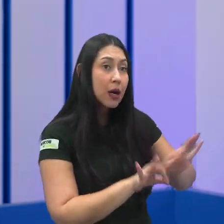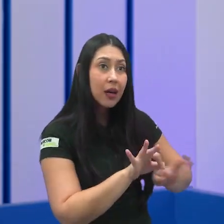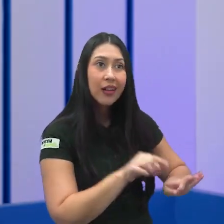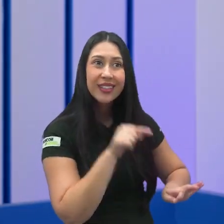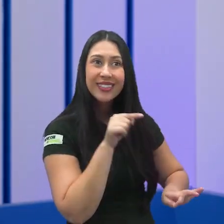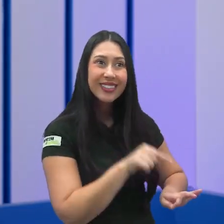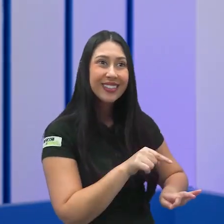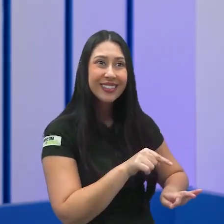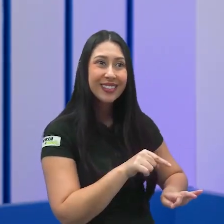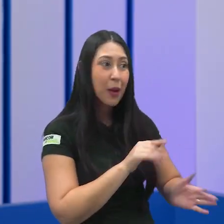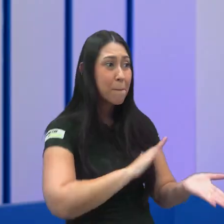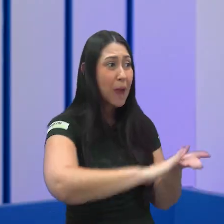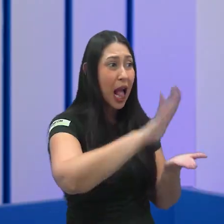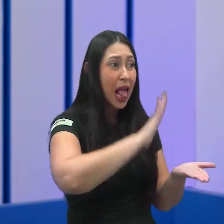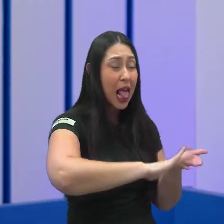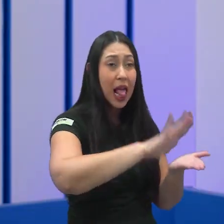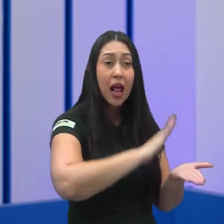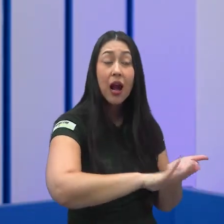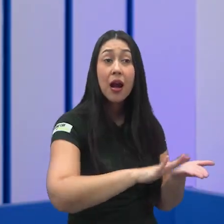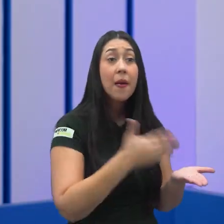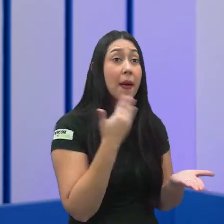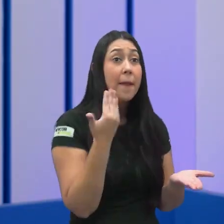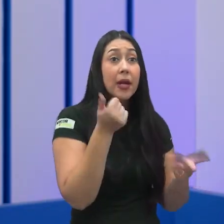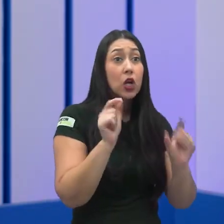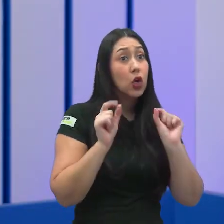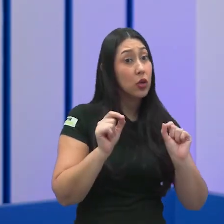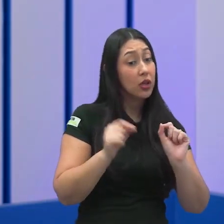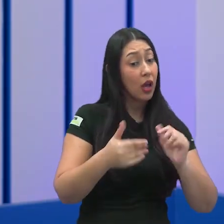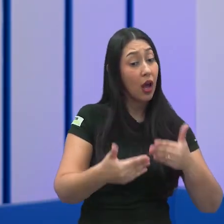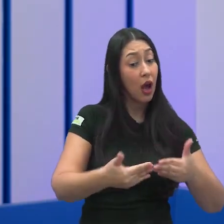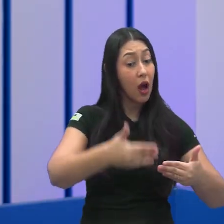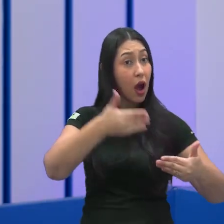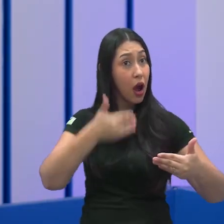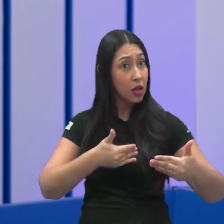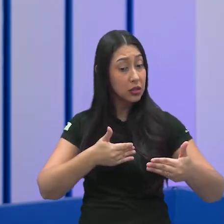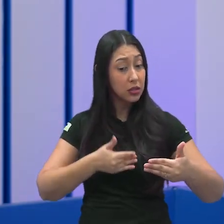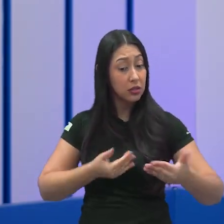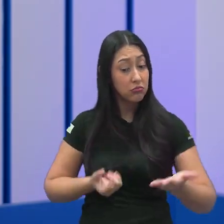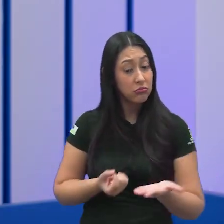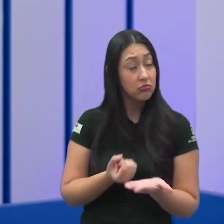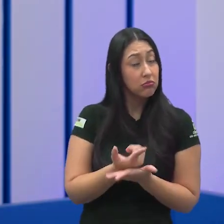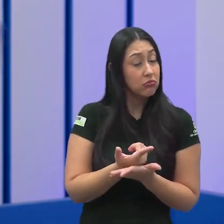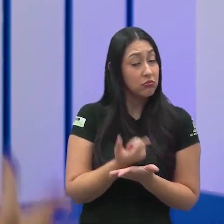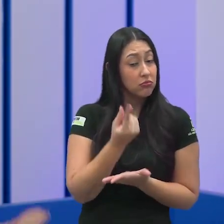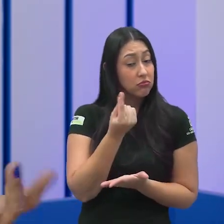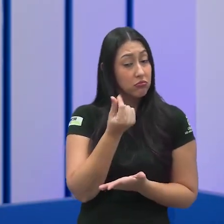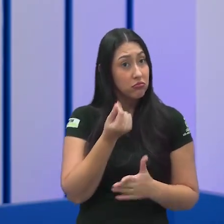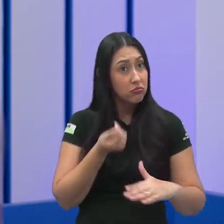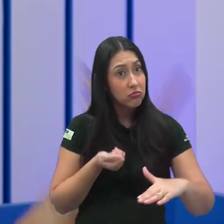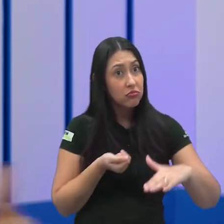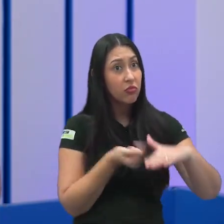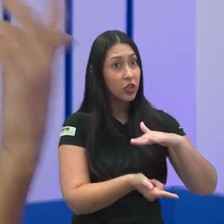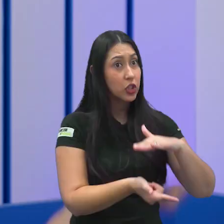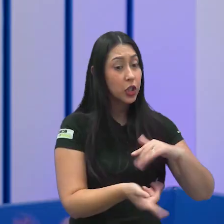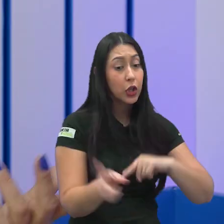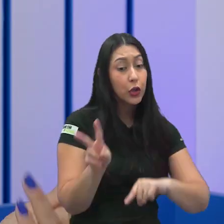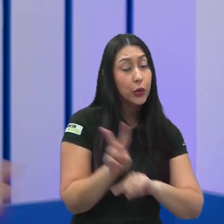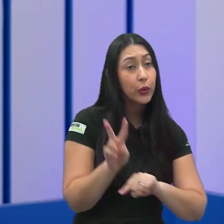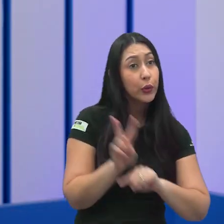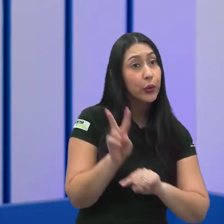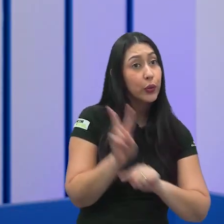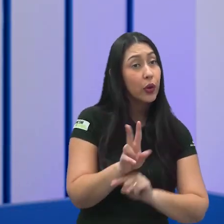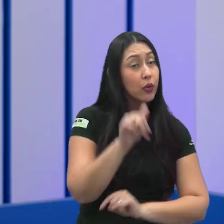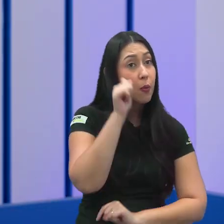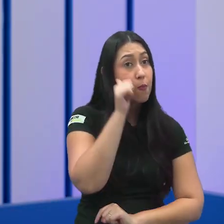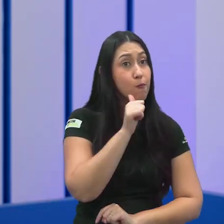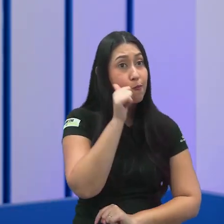você contratar outra pessoa para substituir ou treinar, então assim você tem uma perda, né, de tempo, de gasto,